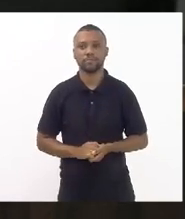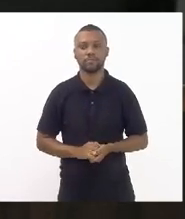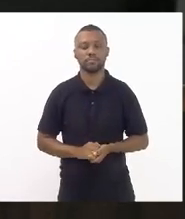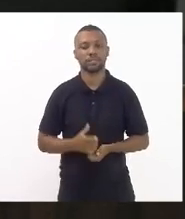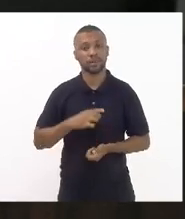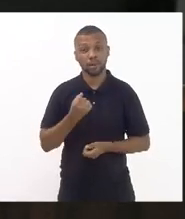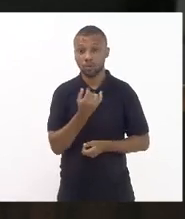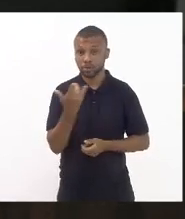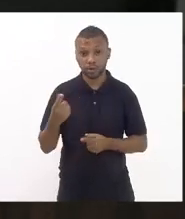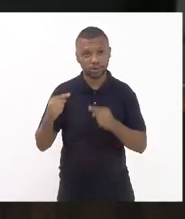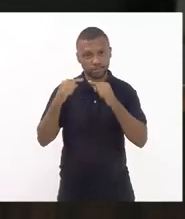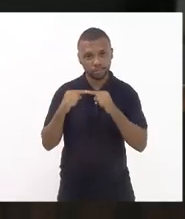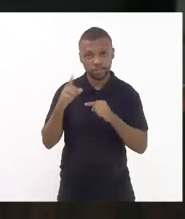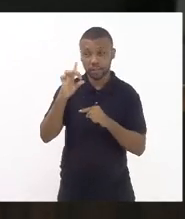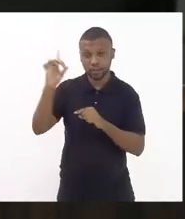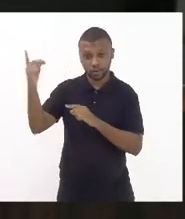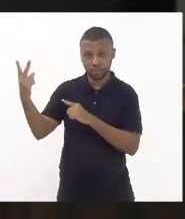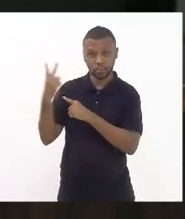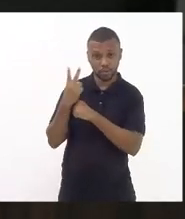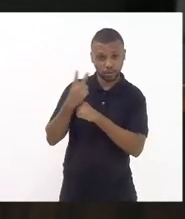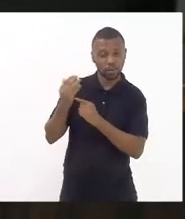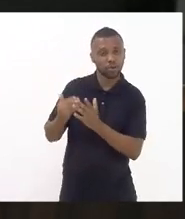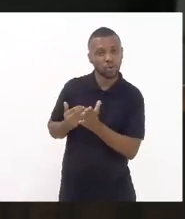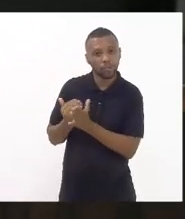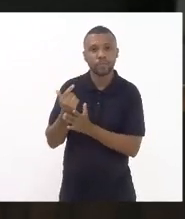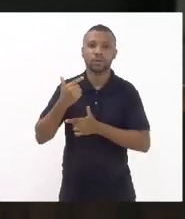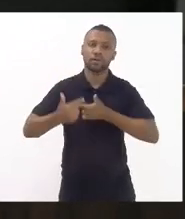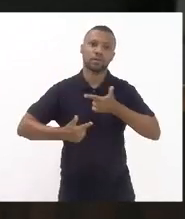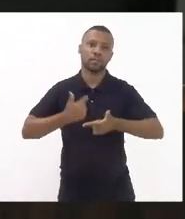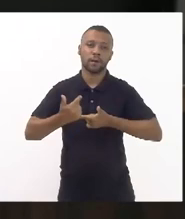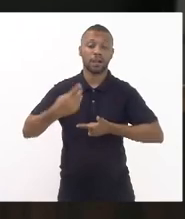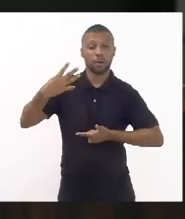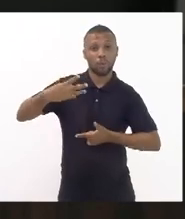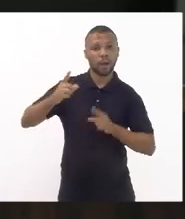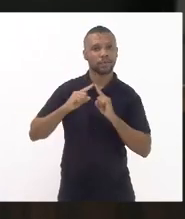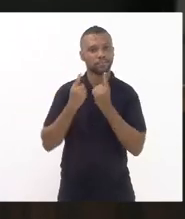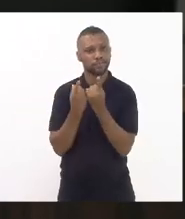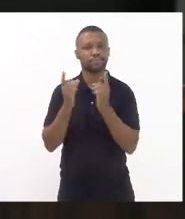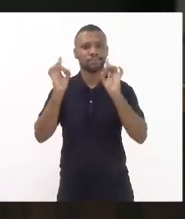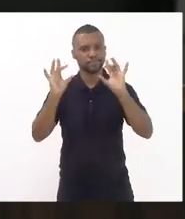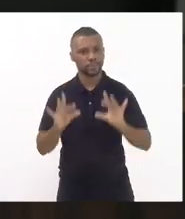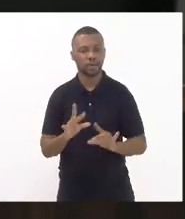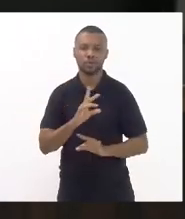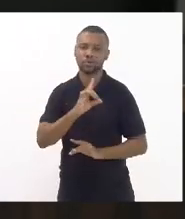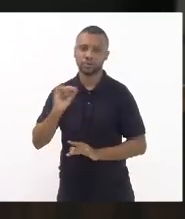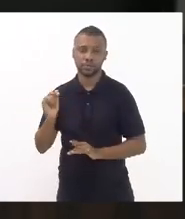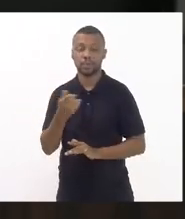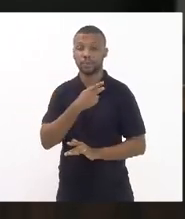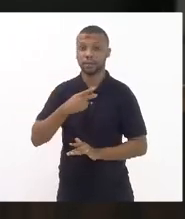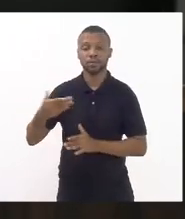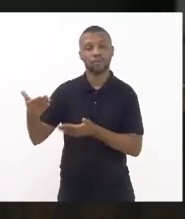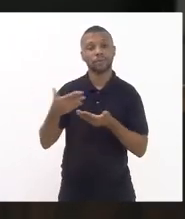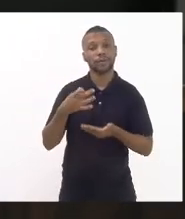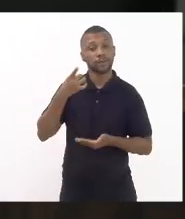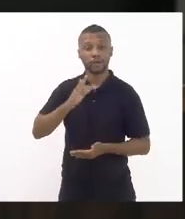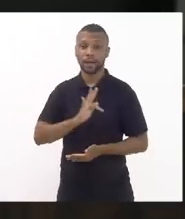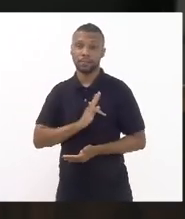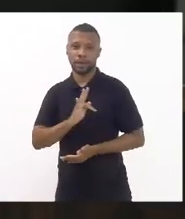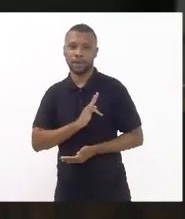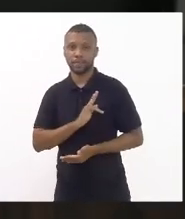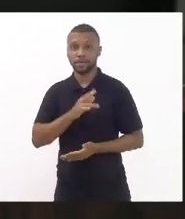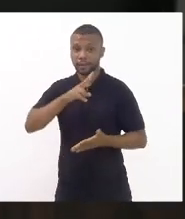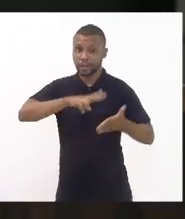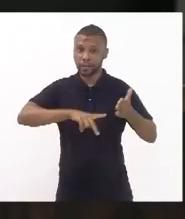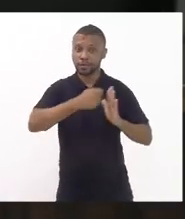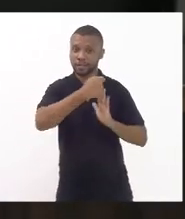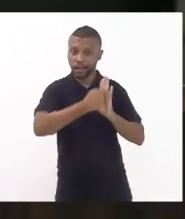Havendo número legal sobre a proteção de Deus, iniciamos os nossos trabalhos. Está aberta a quarta sessão extraordinária do dia. A presidência convida a deputada Marta Rocha a fazer a